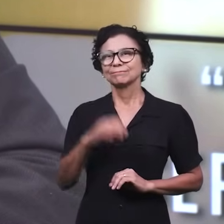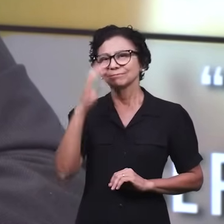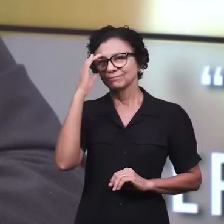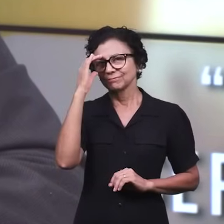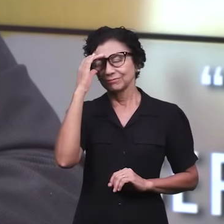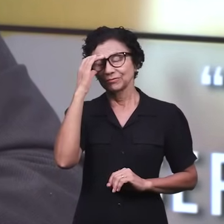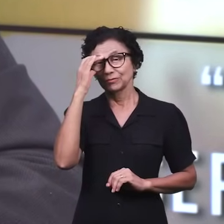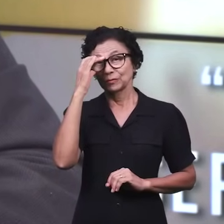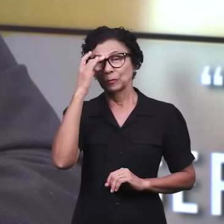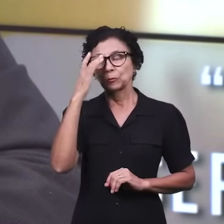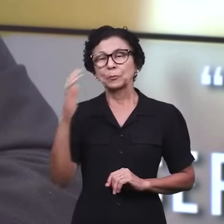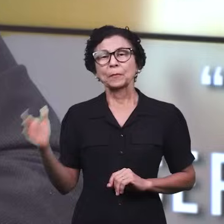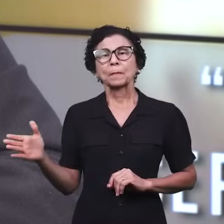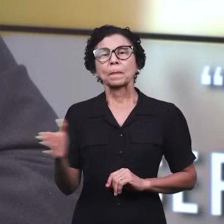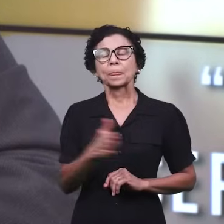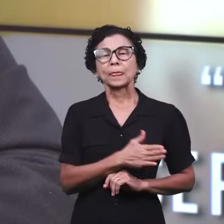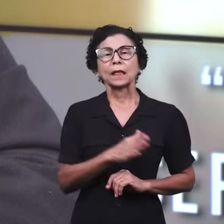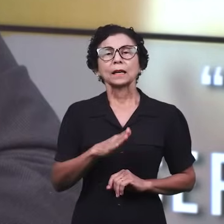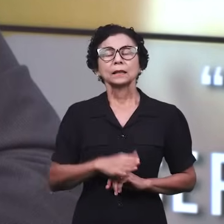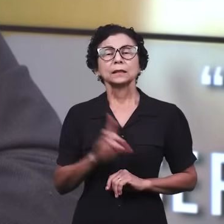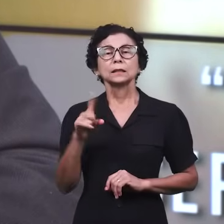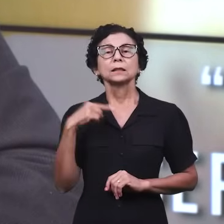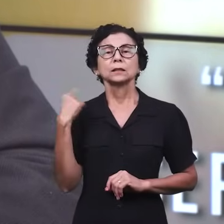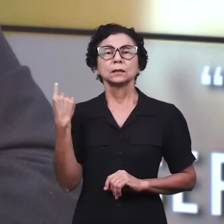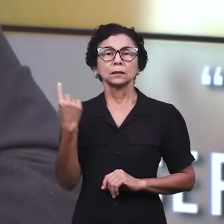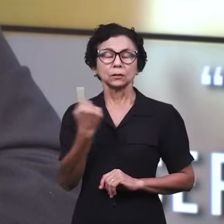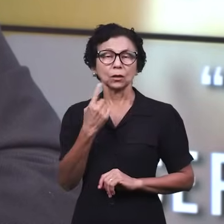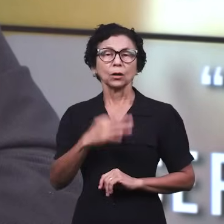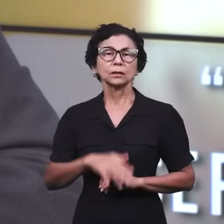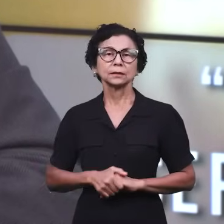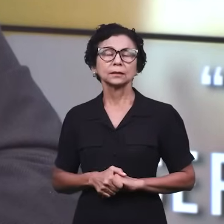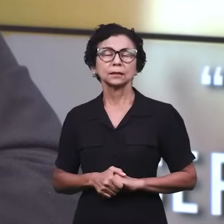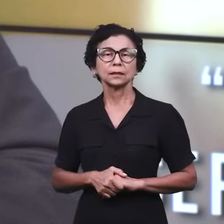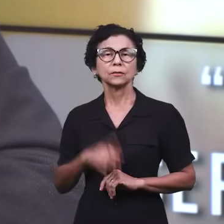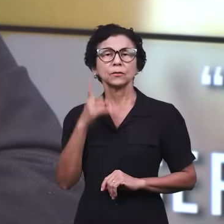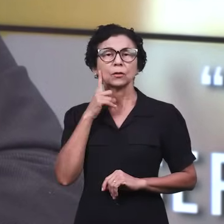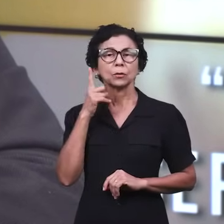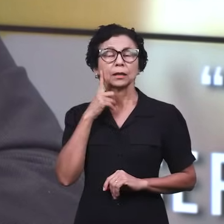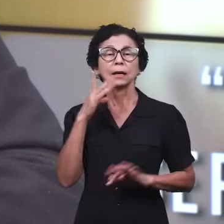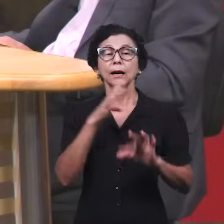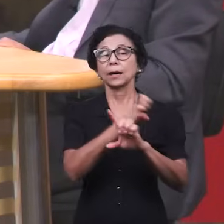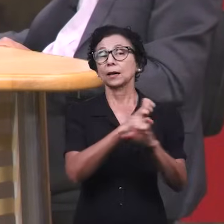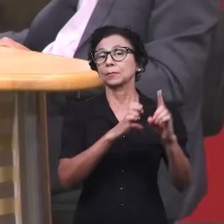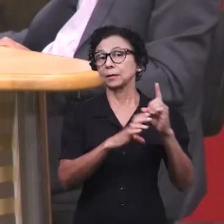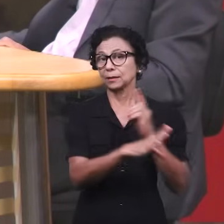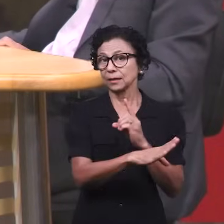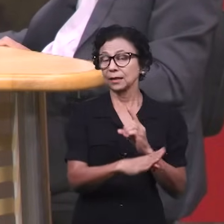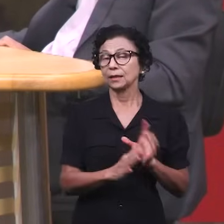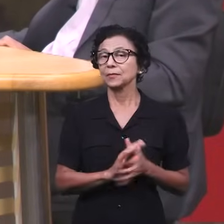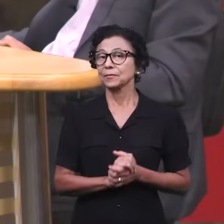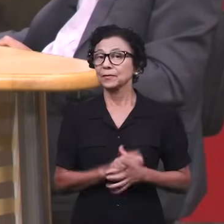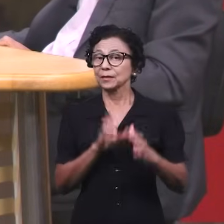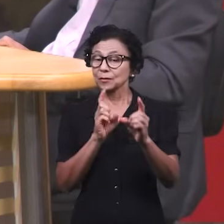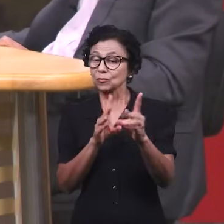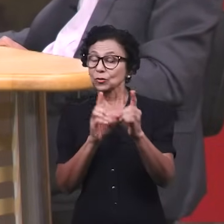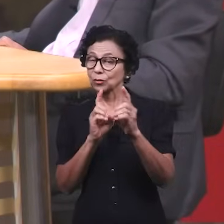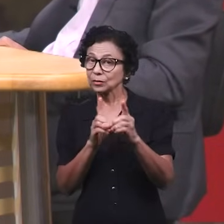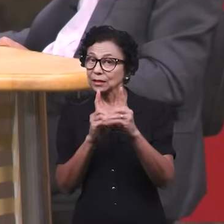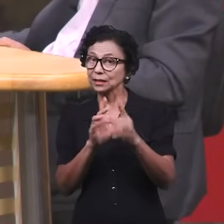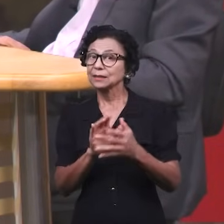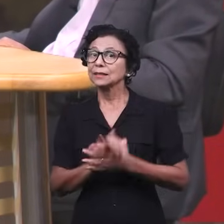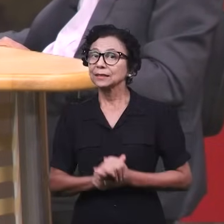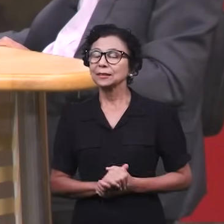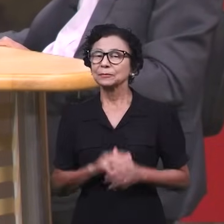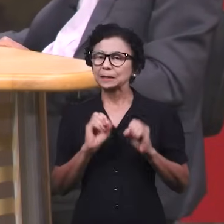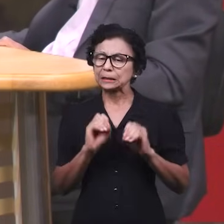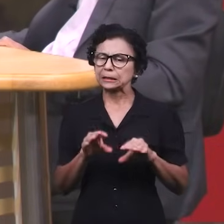constantemente da importância da doutrina Para justamente nessa hora não vacilar né e Marcelo Eu tenho um casal